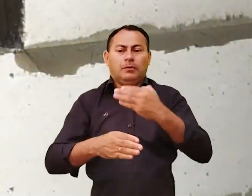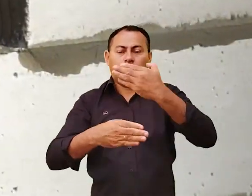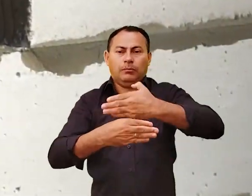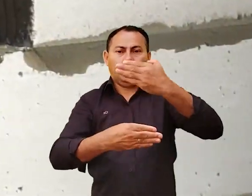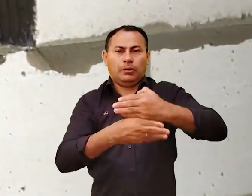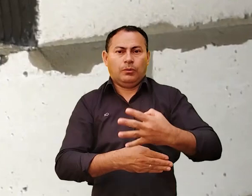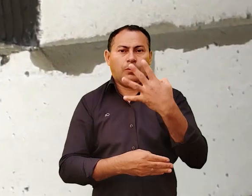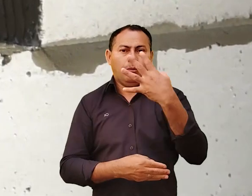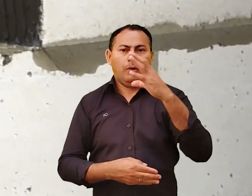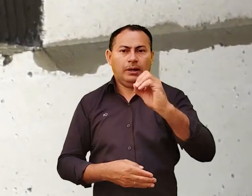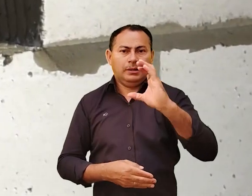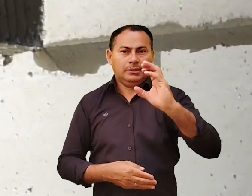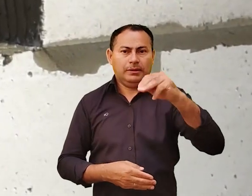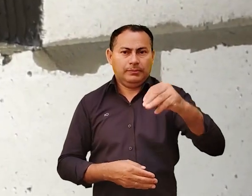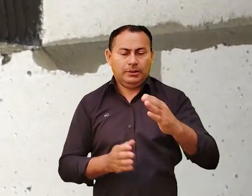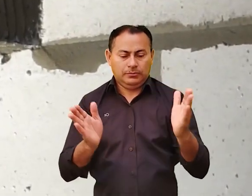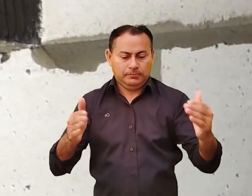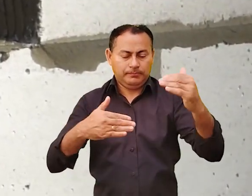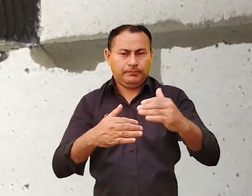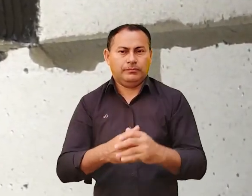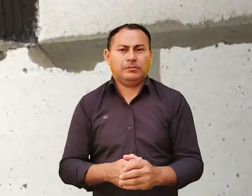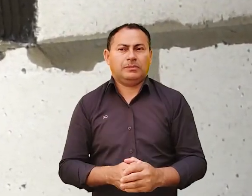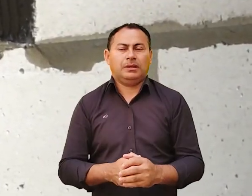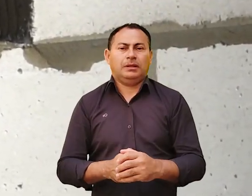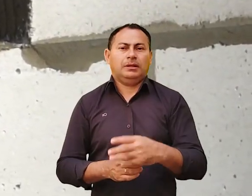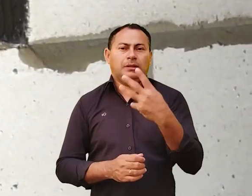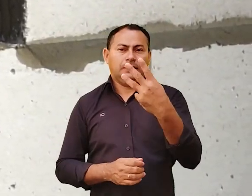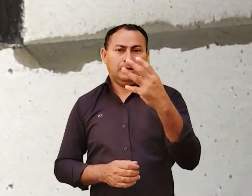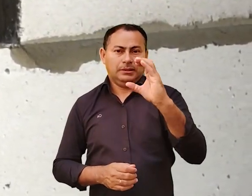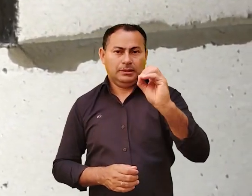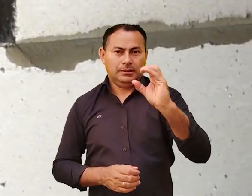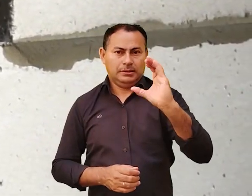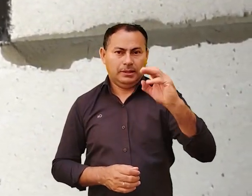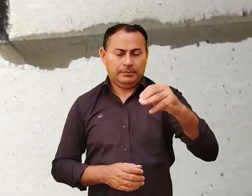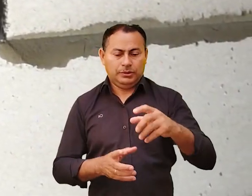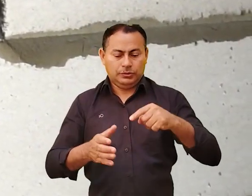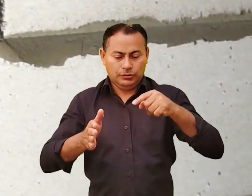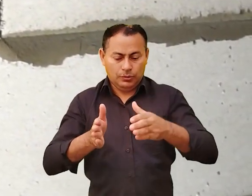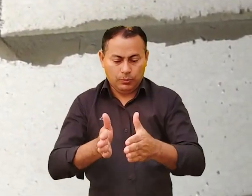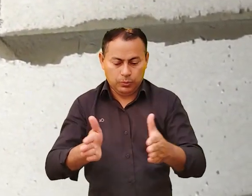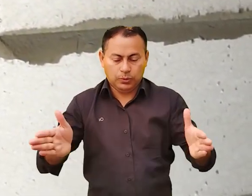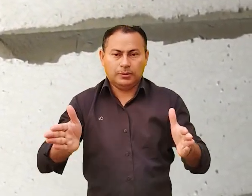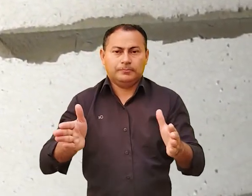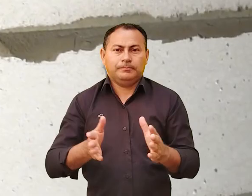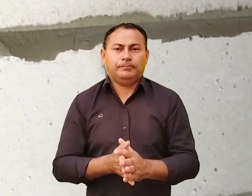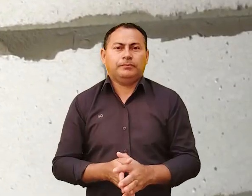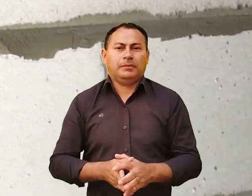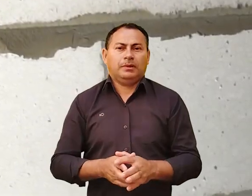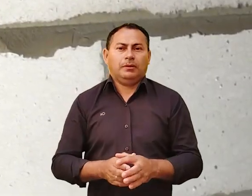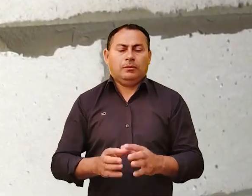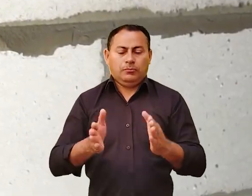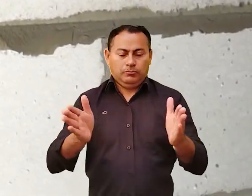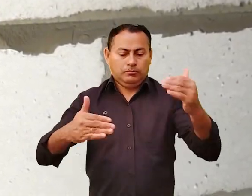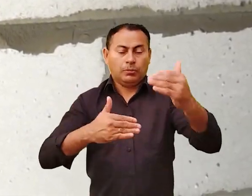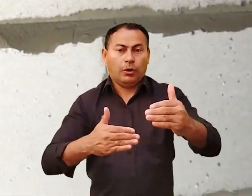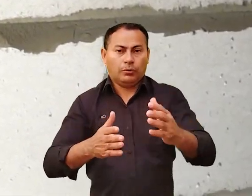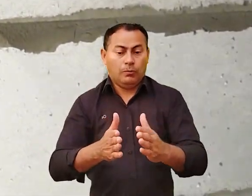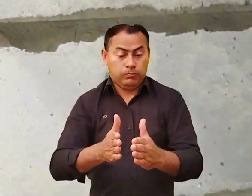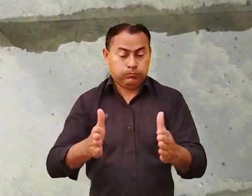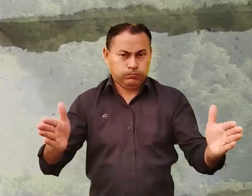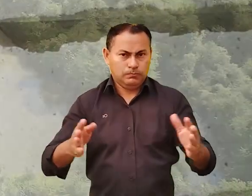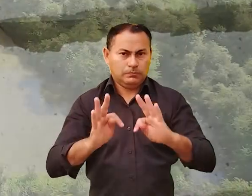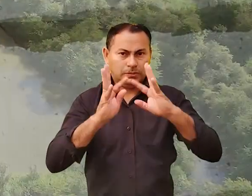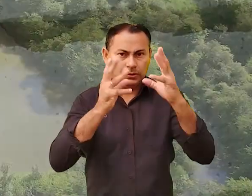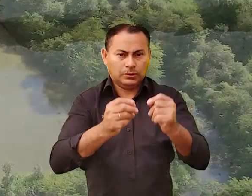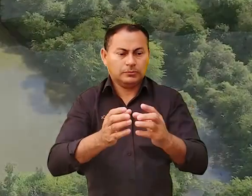blocos de 40 centímetros quadrados e de cerca de 30 centímetros de espessura. Esses eram os blocos.